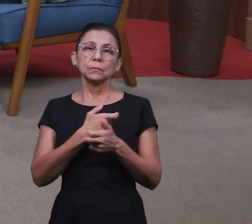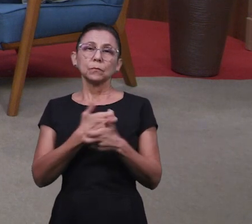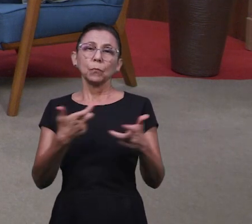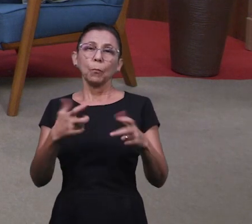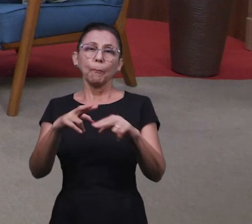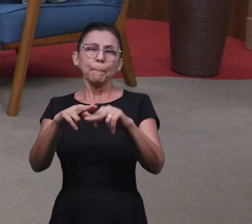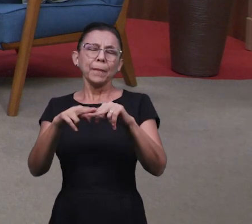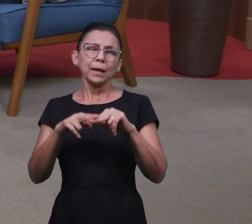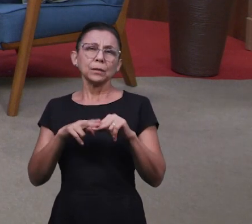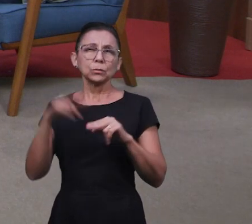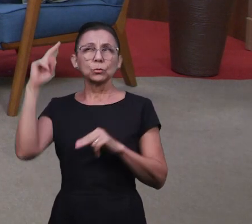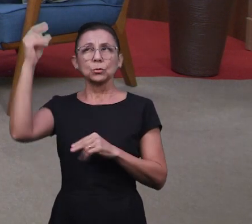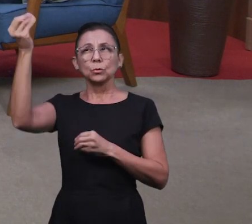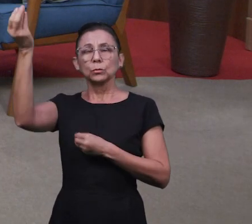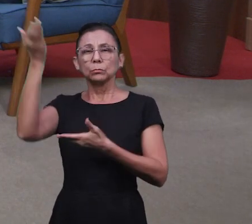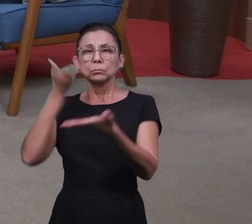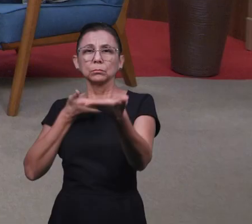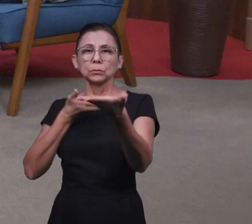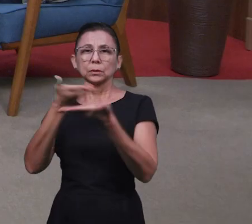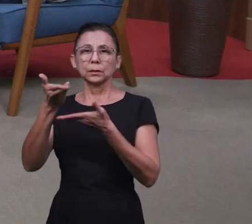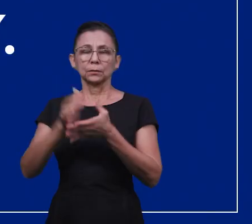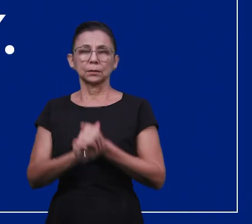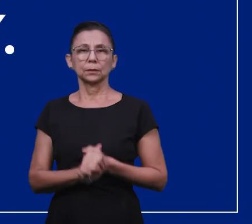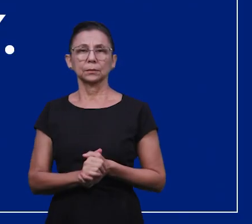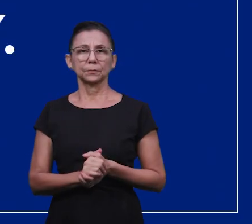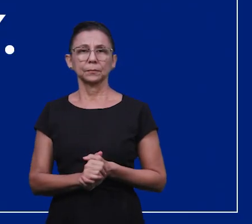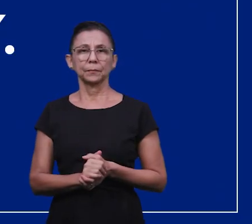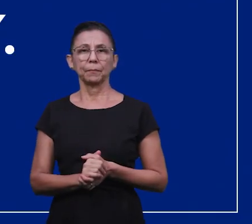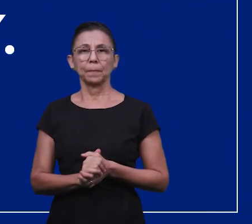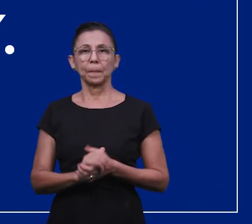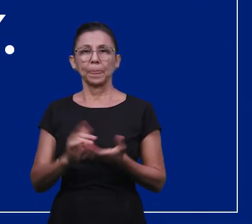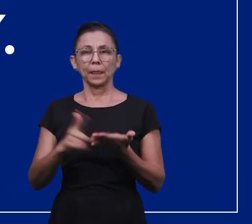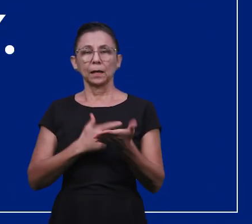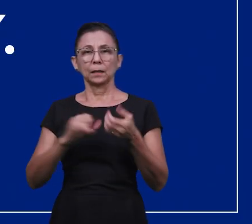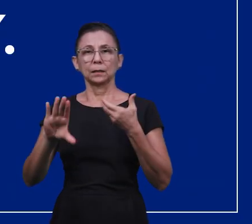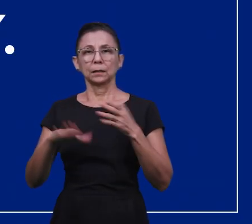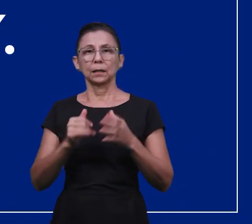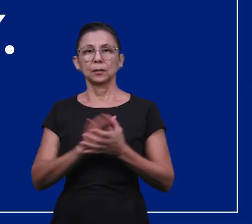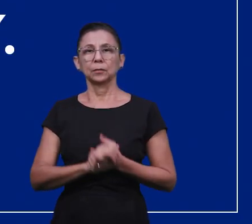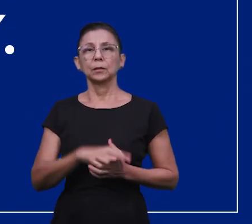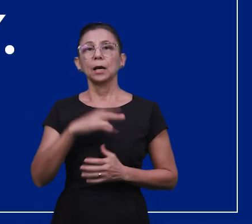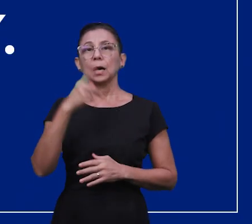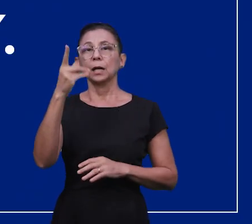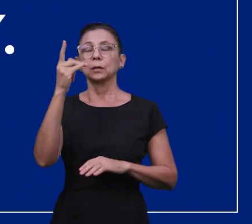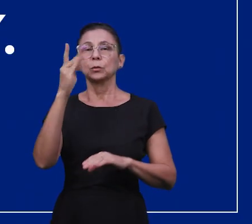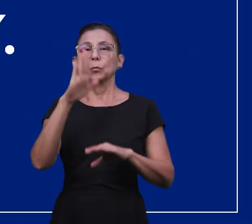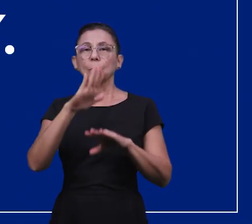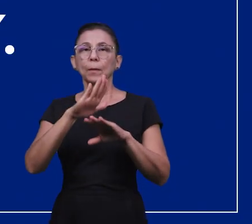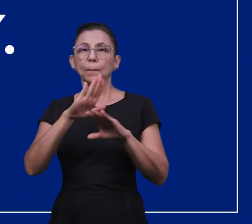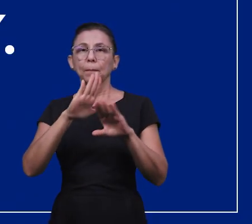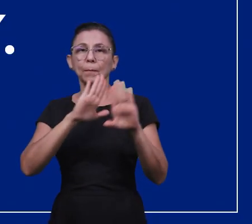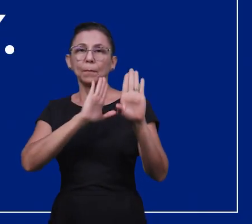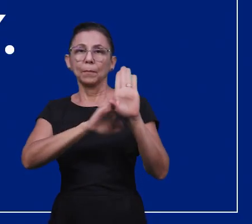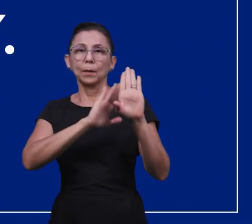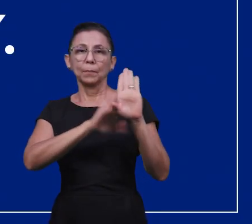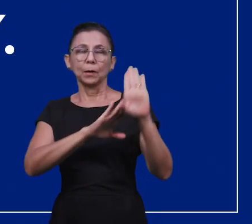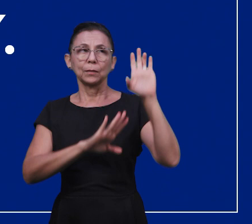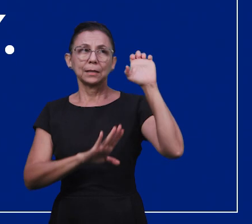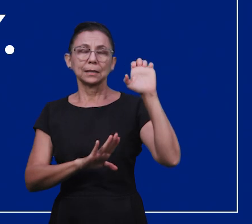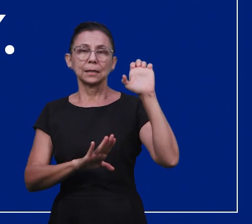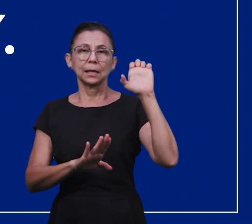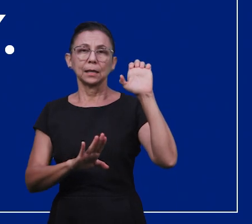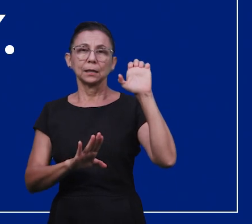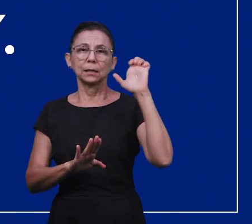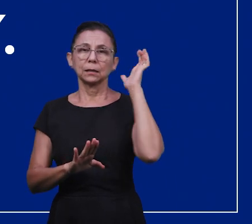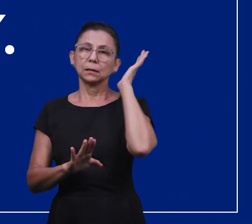nós vivermos esse momento. Cantares 2,6. A sua mão esquerda esteja debaixo da minha cabeça e a sua